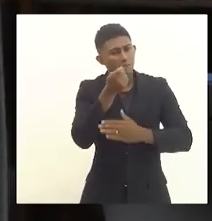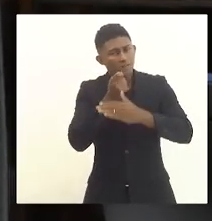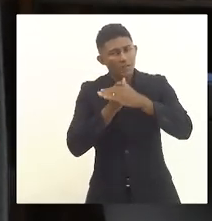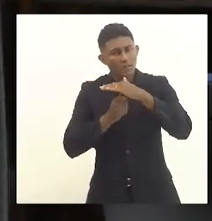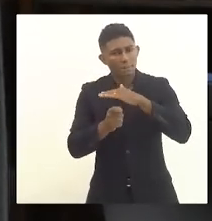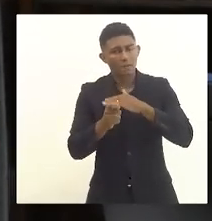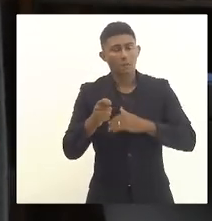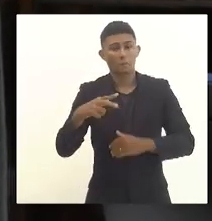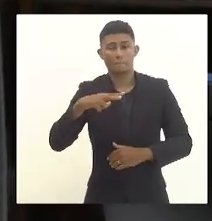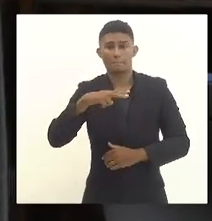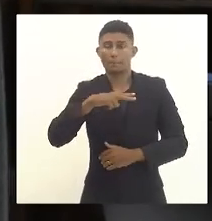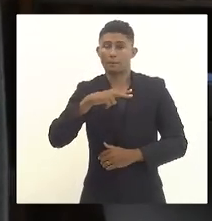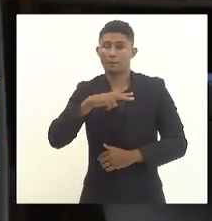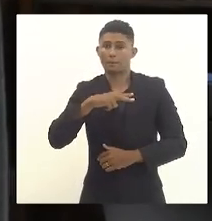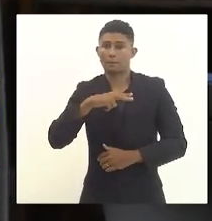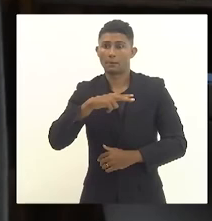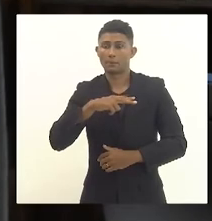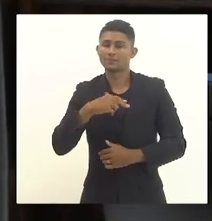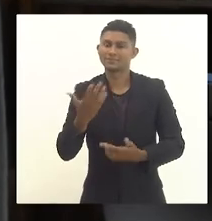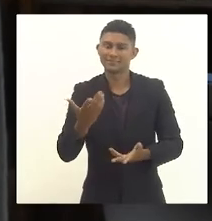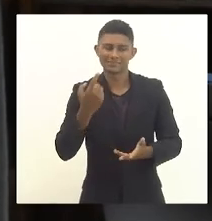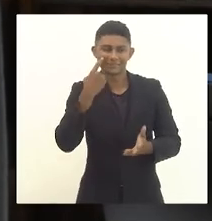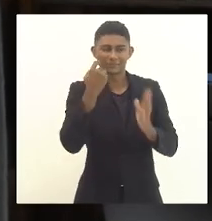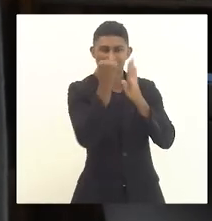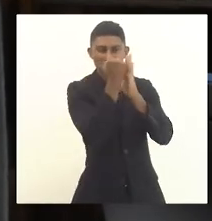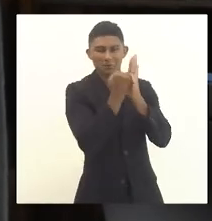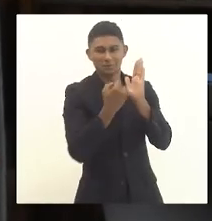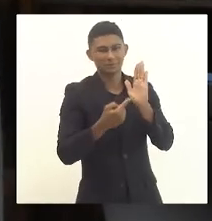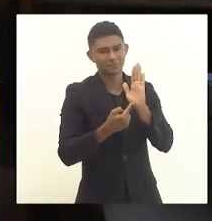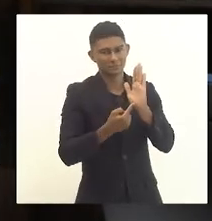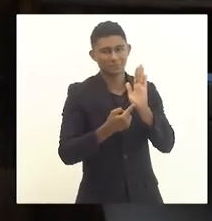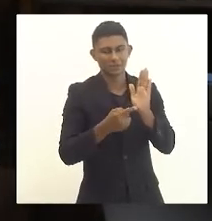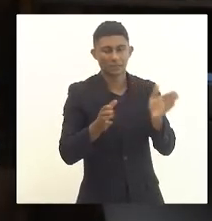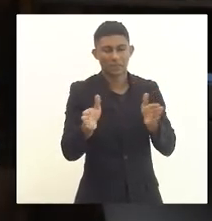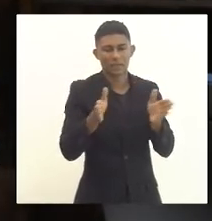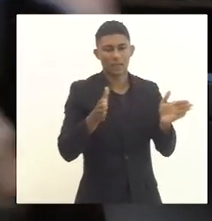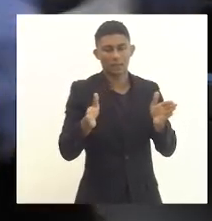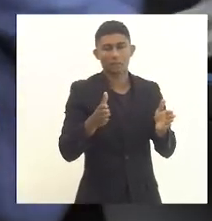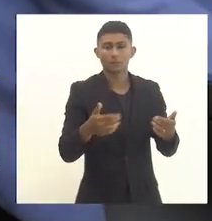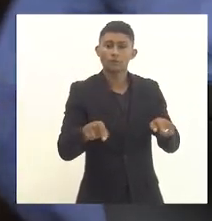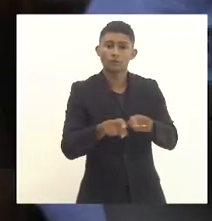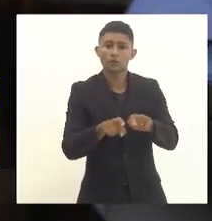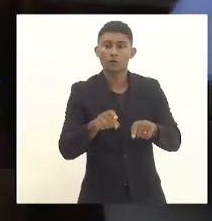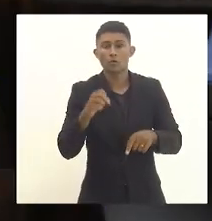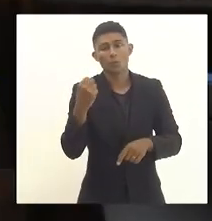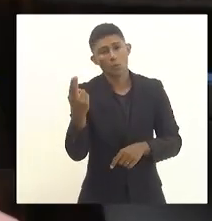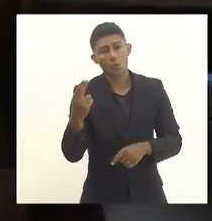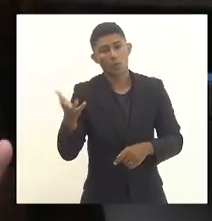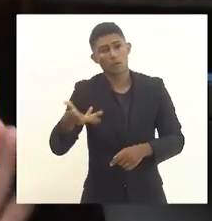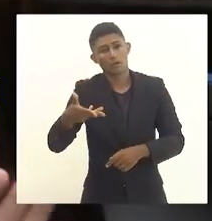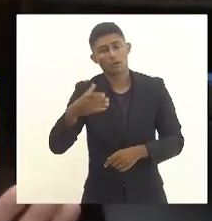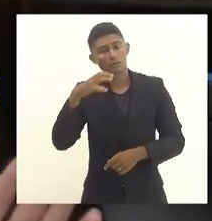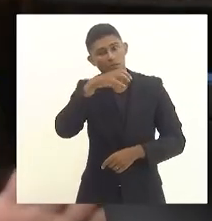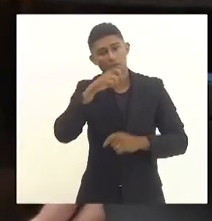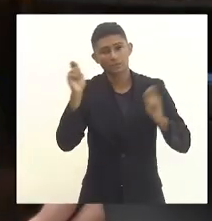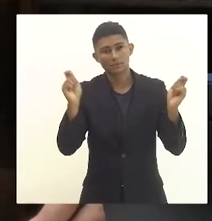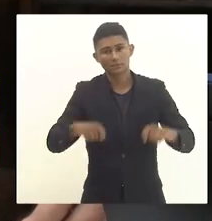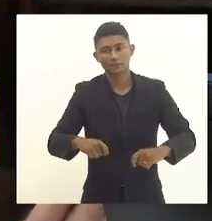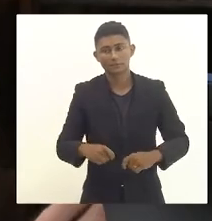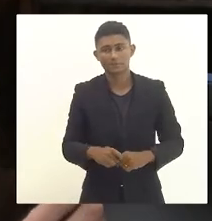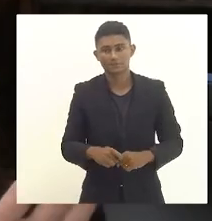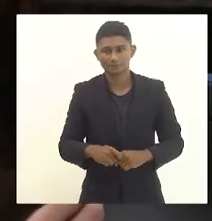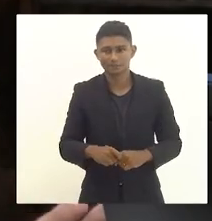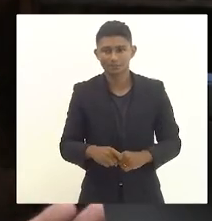privado, né, no tempo que o edital nos deu, ou de uma aceleração por meio de duas modelagens, que até onde